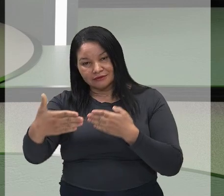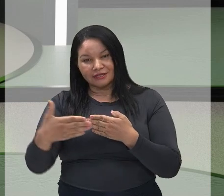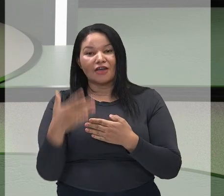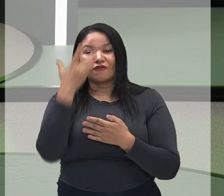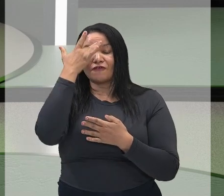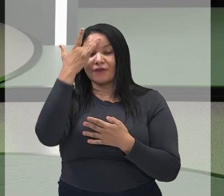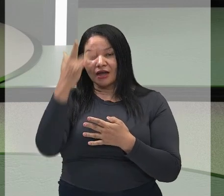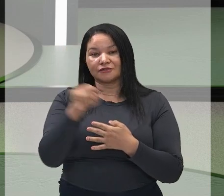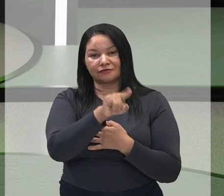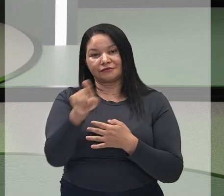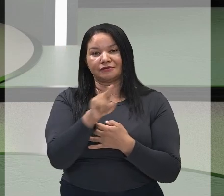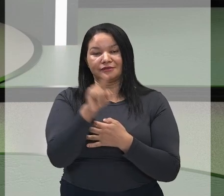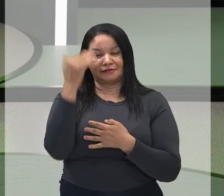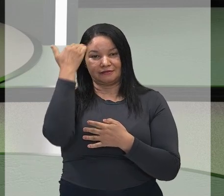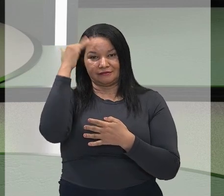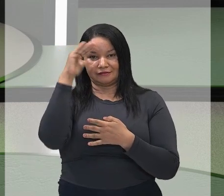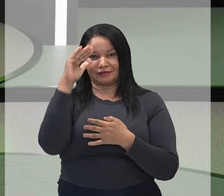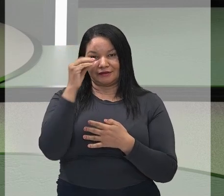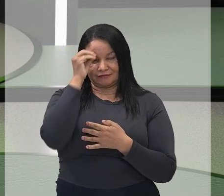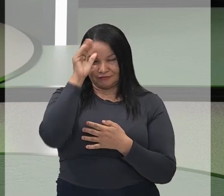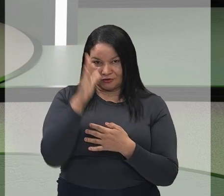você compreender, certo?